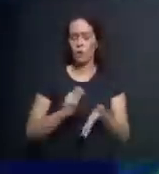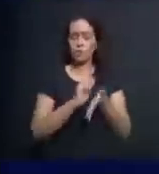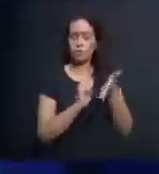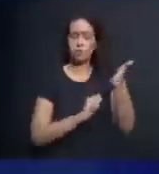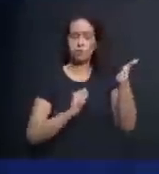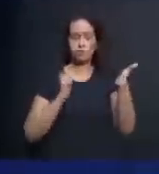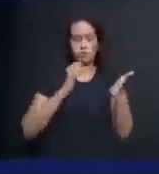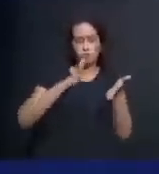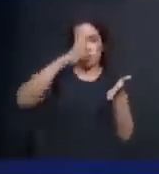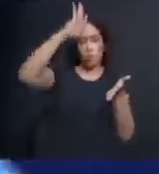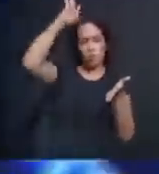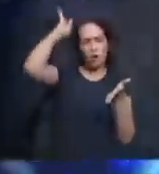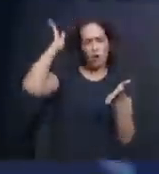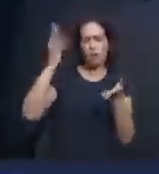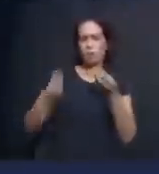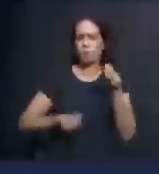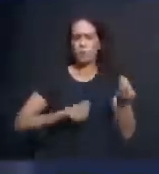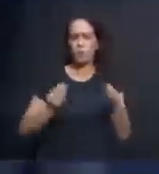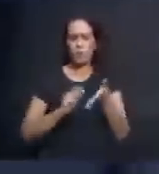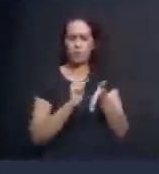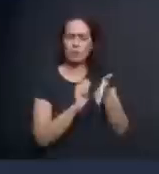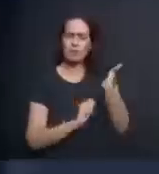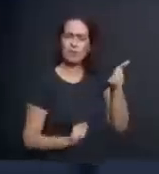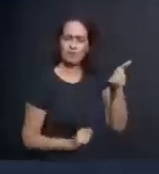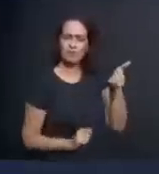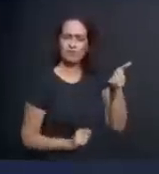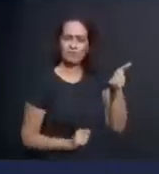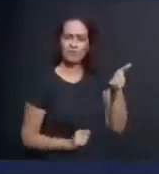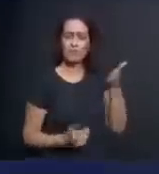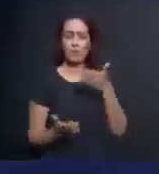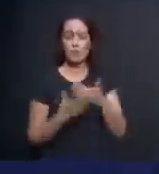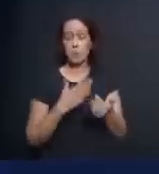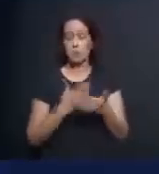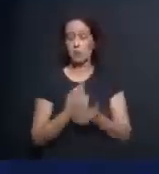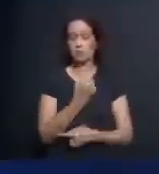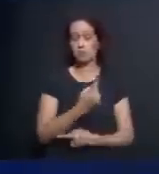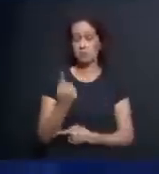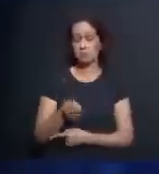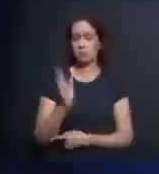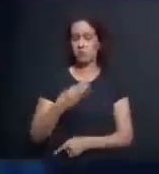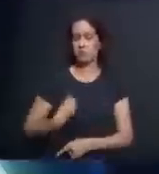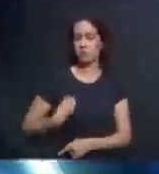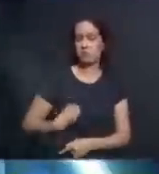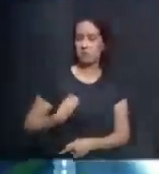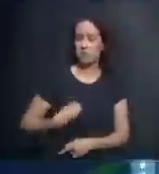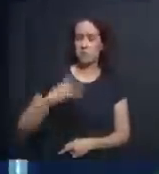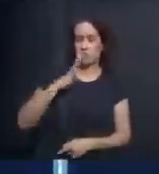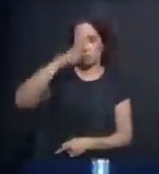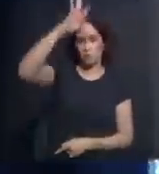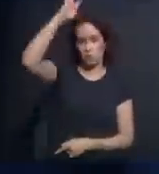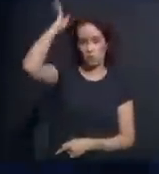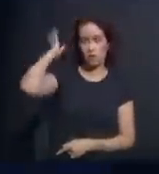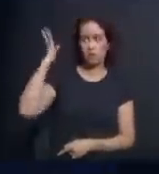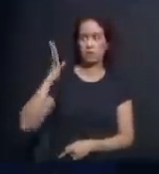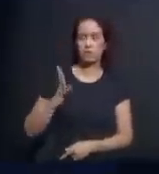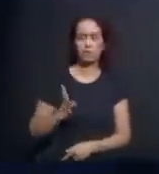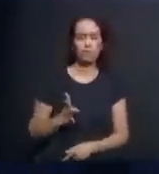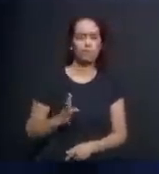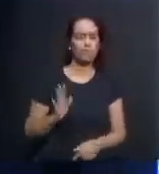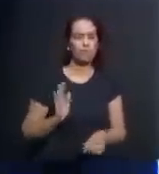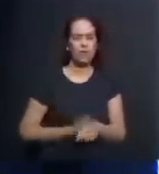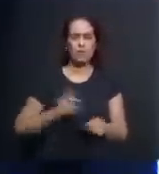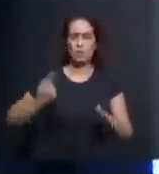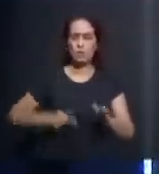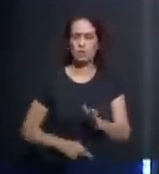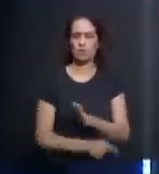livro mais denso da Bíblia. Qualquer um que um dia viveu, sabe que Romanos é o livro mais... Não tem lógica o cara escrever Romanos